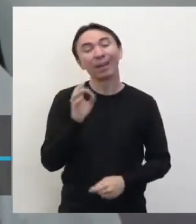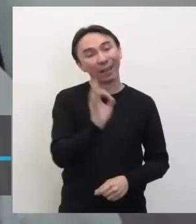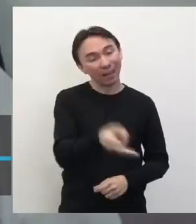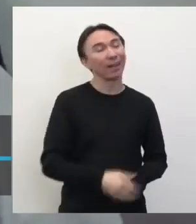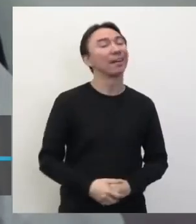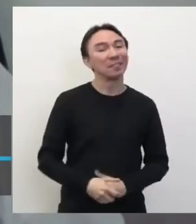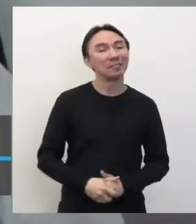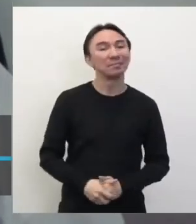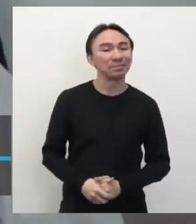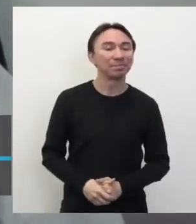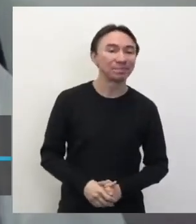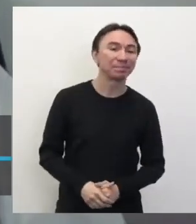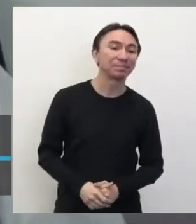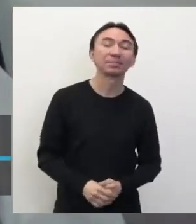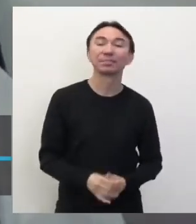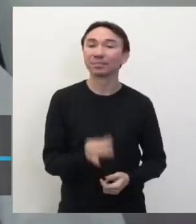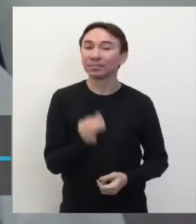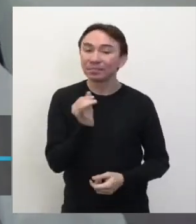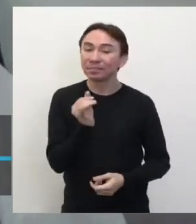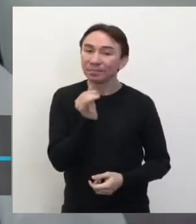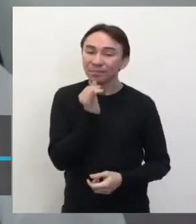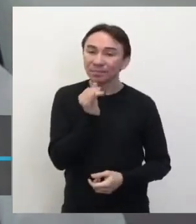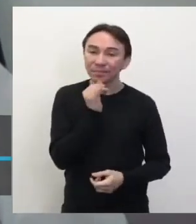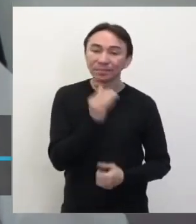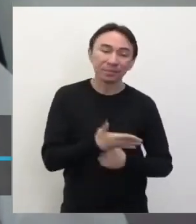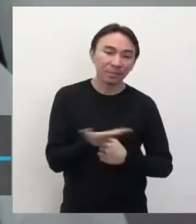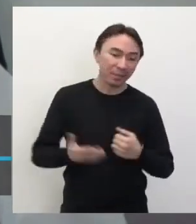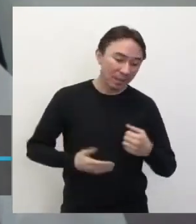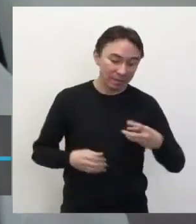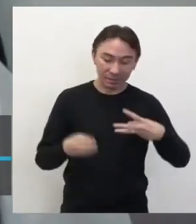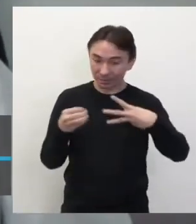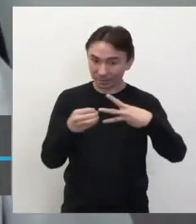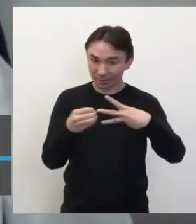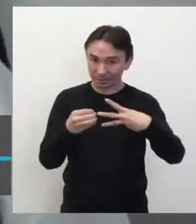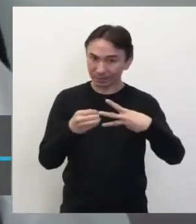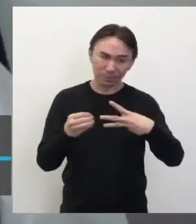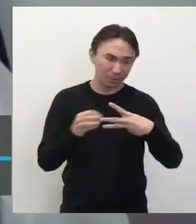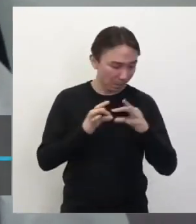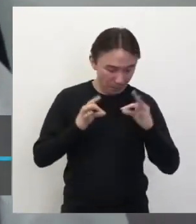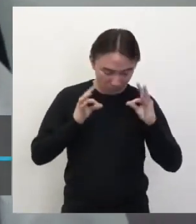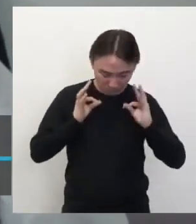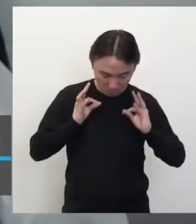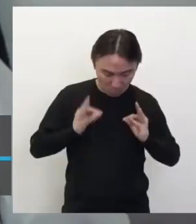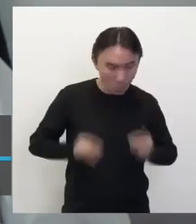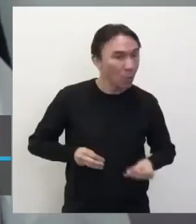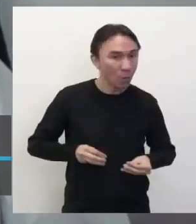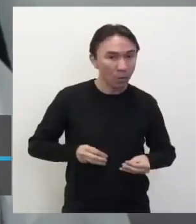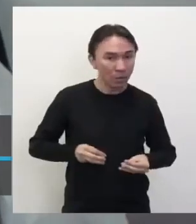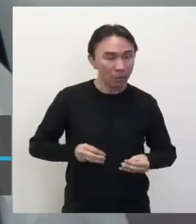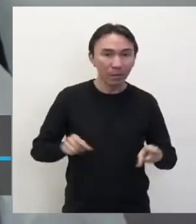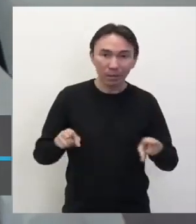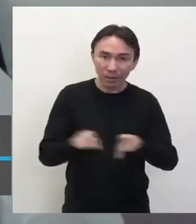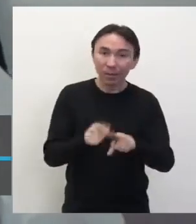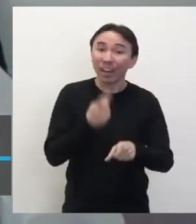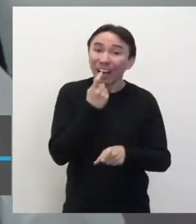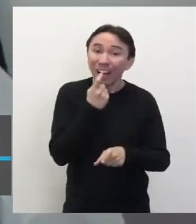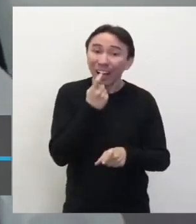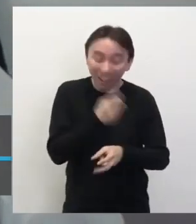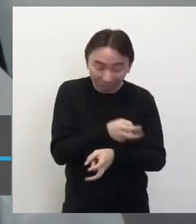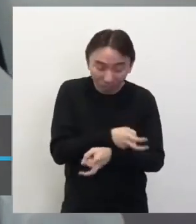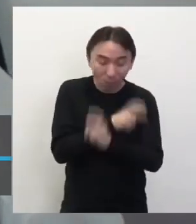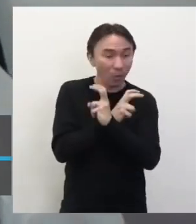as células vão formar, né, todos os tecidos do nosso corpo. E o osso é um tecido, tá bom? Que ele vai ser formado